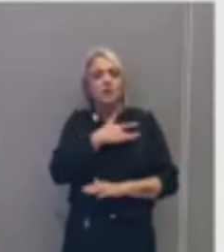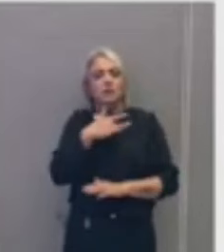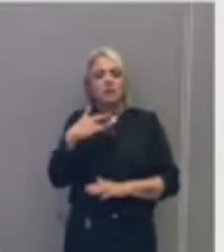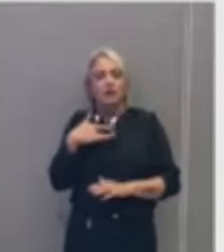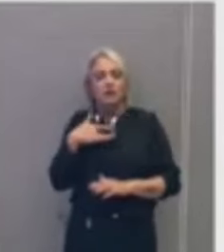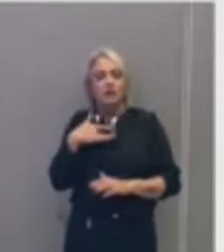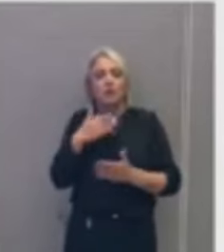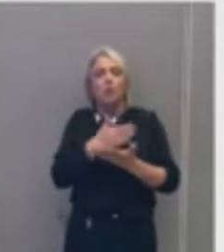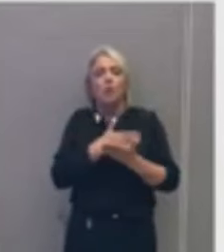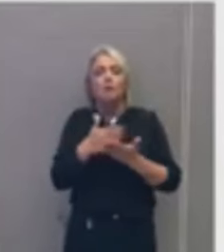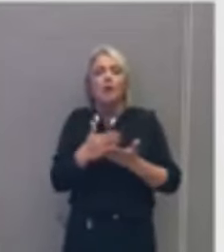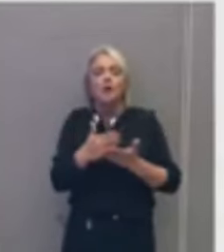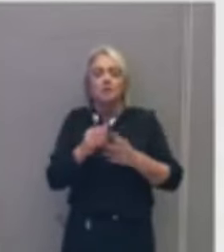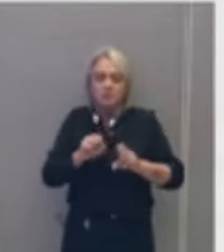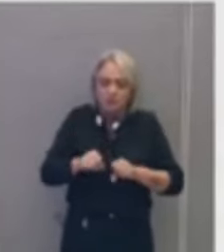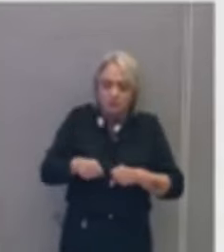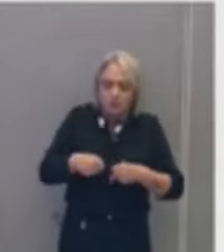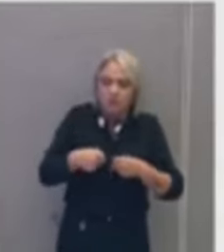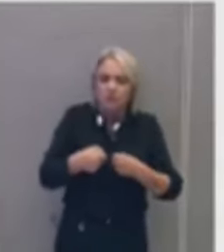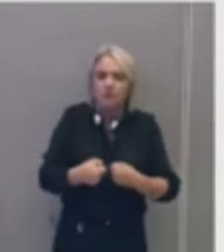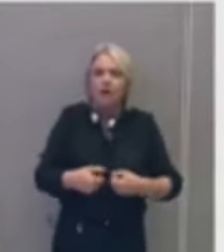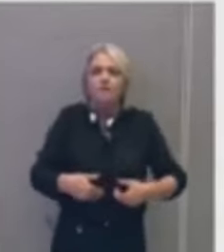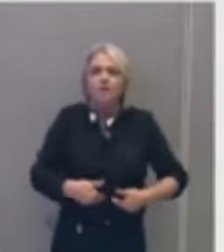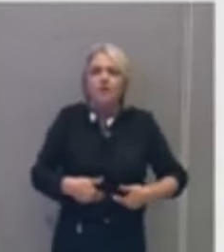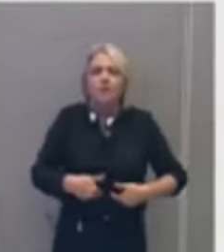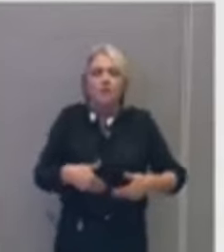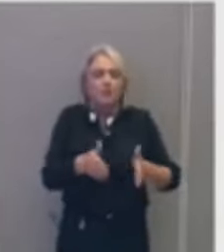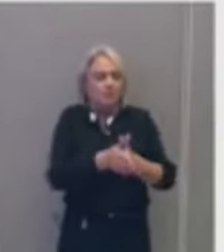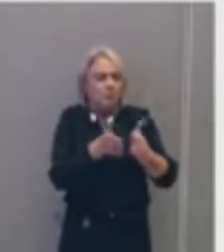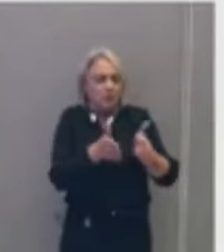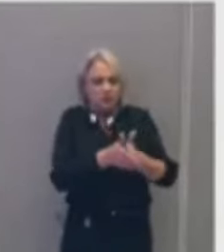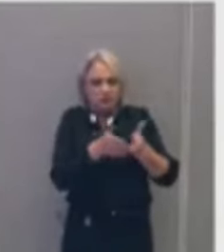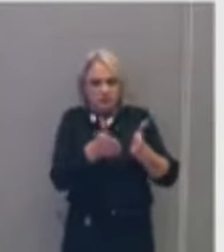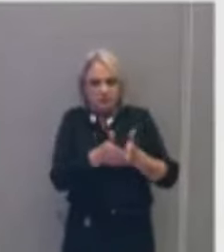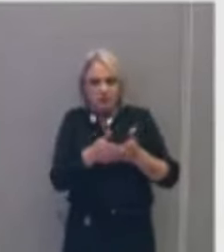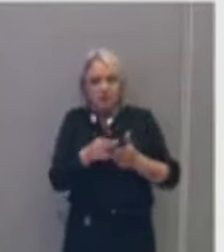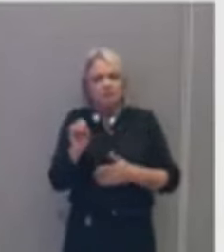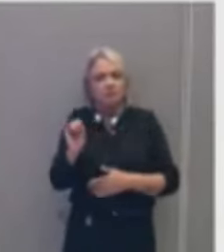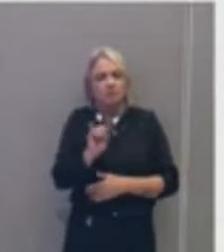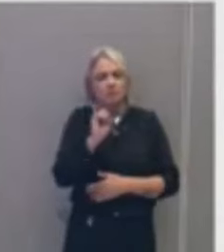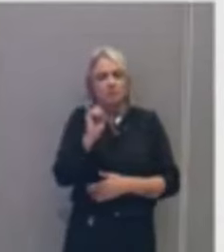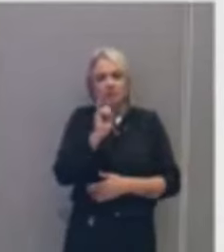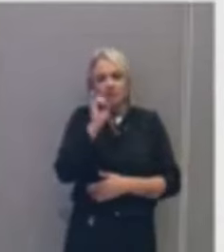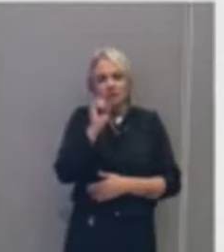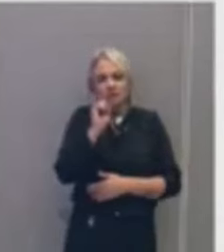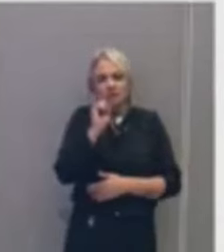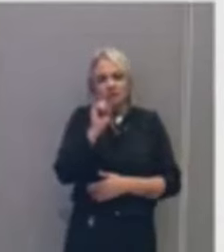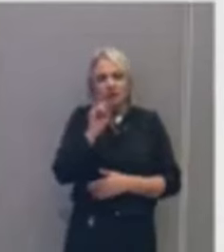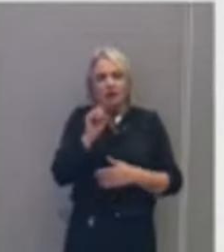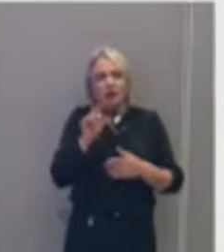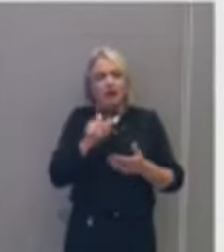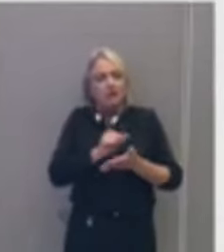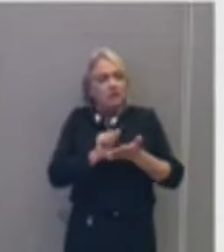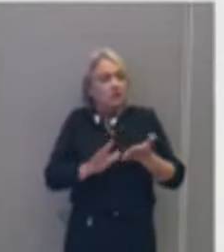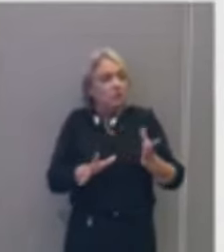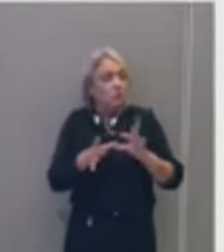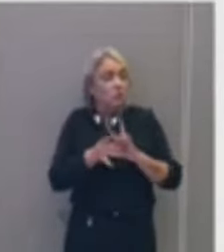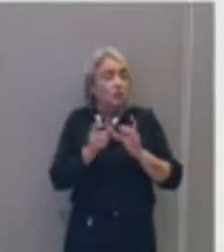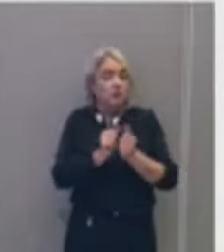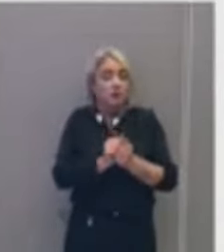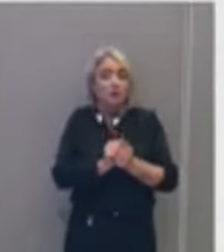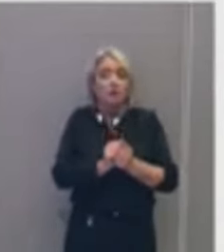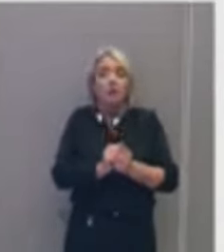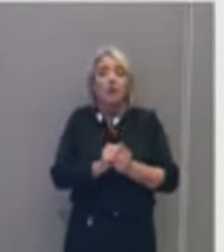Saudável. Começa com o enfrentamento da fome e da pobreza. Fundamental essa ação conjunta, com